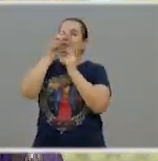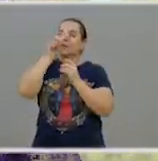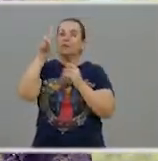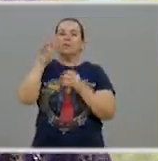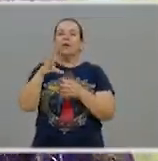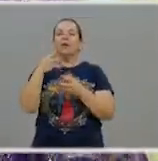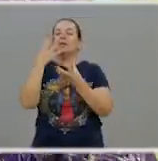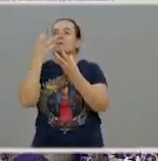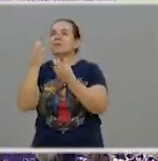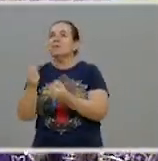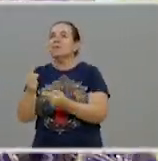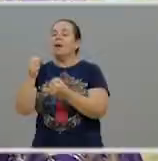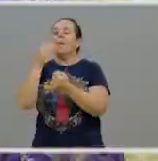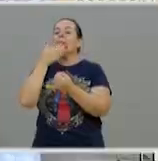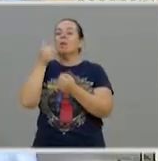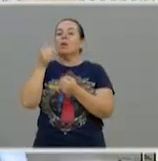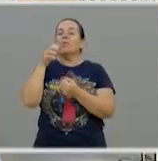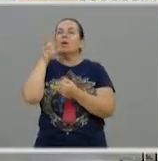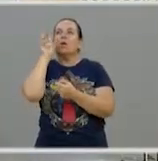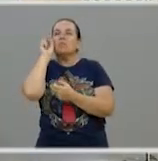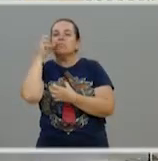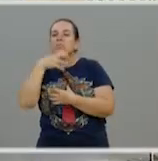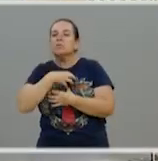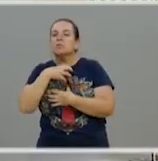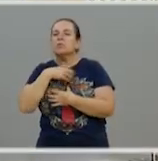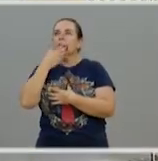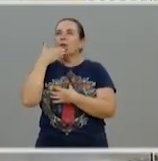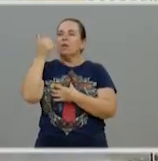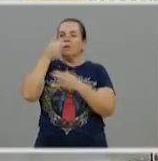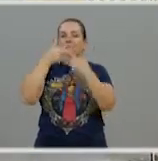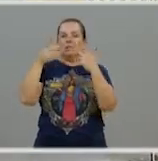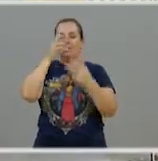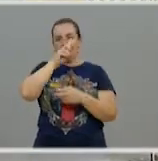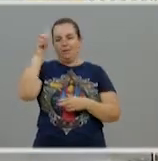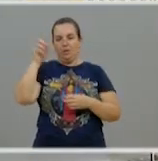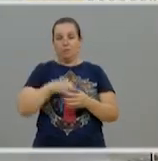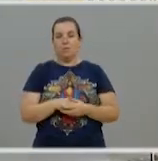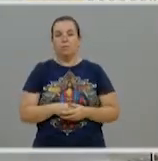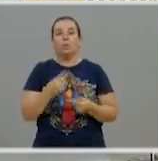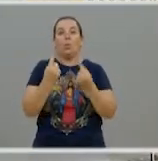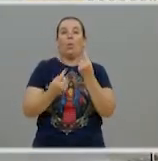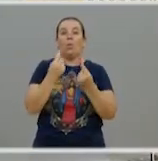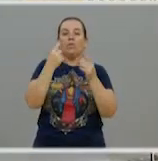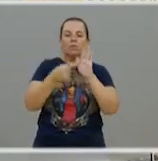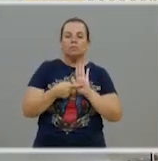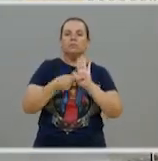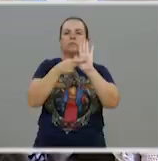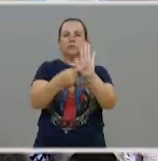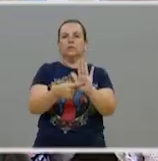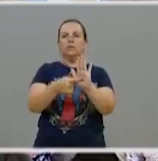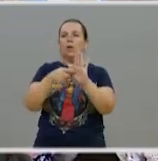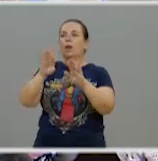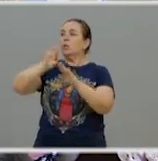a Deus. Qual foi a grande revelação no Monte Tabor? Qual foi?